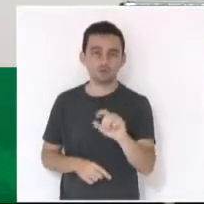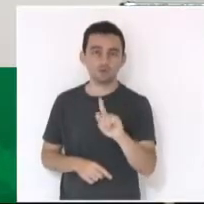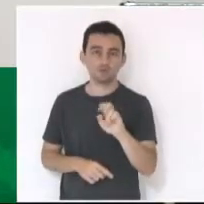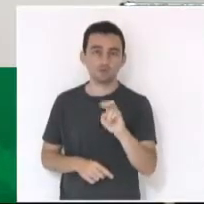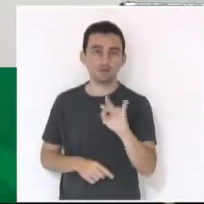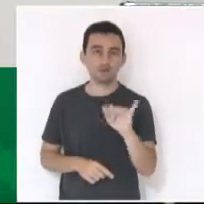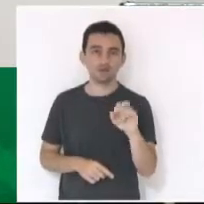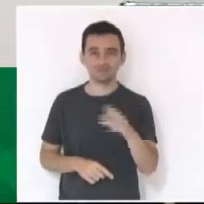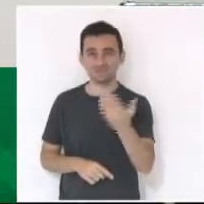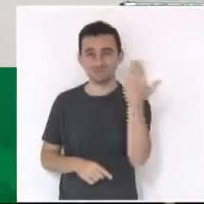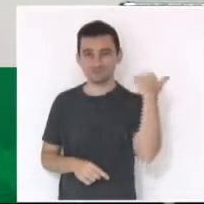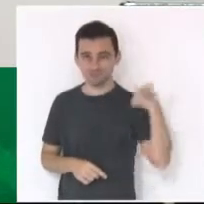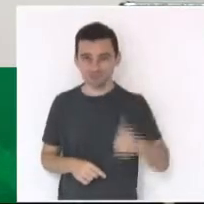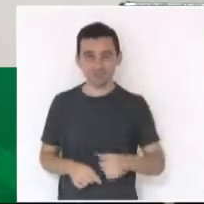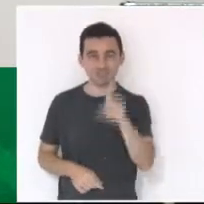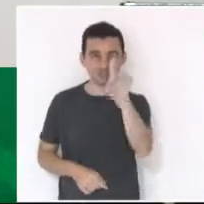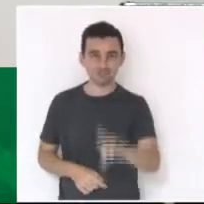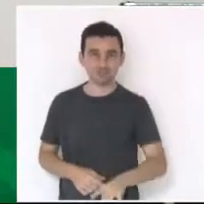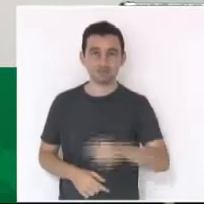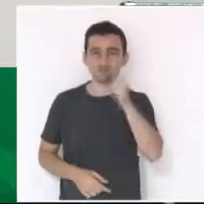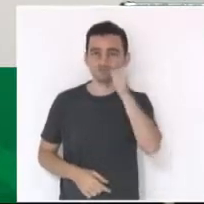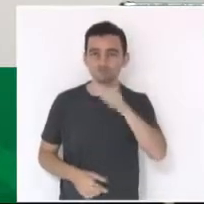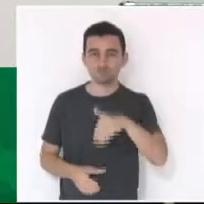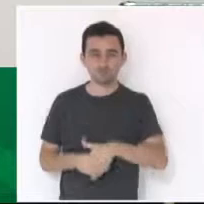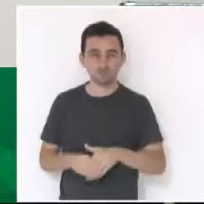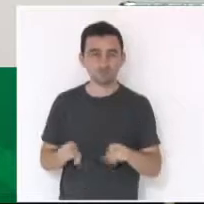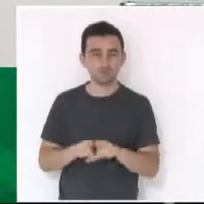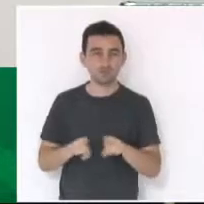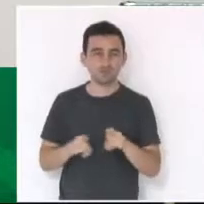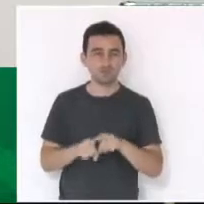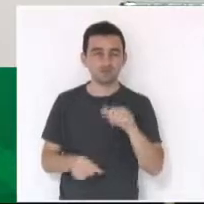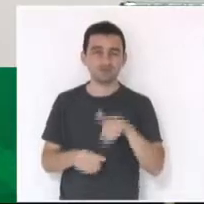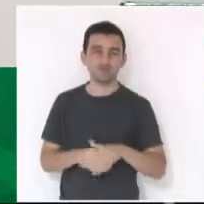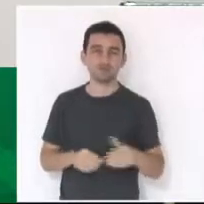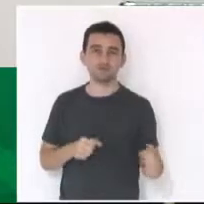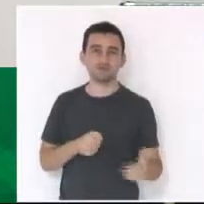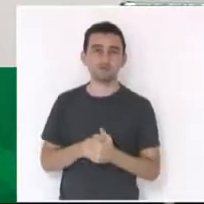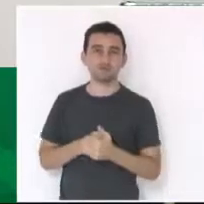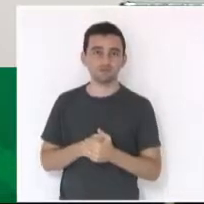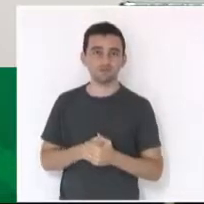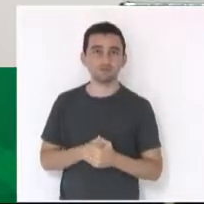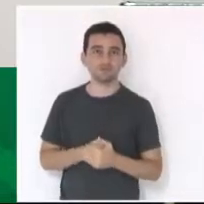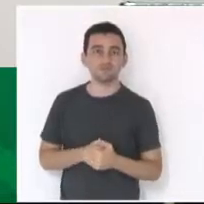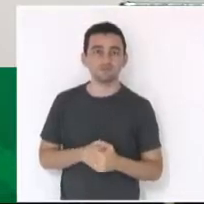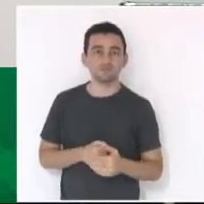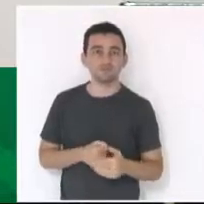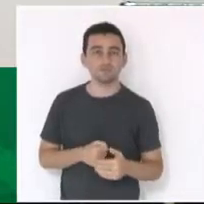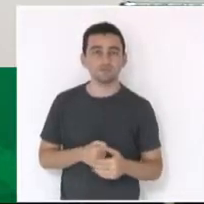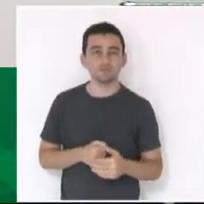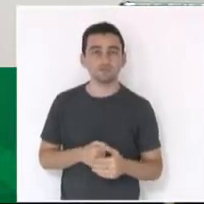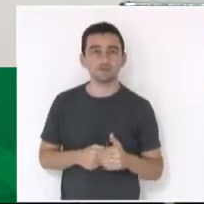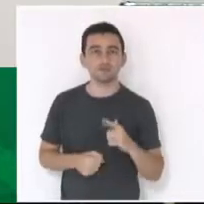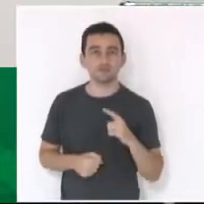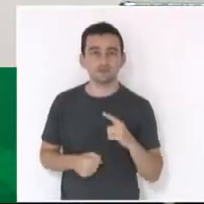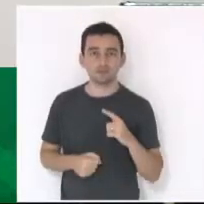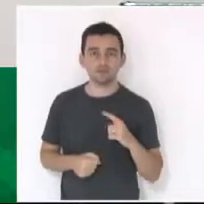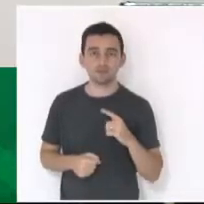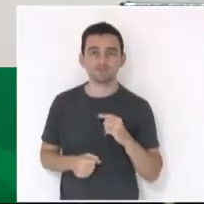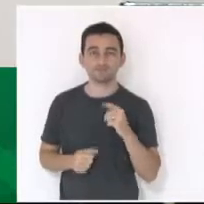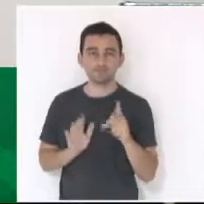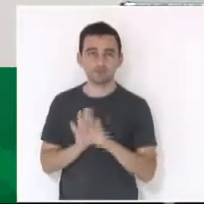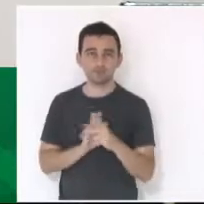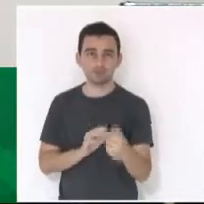do voto feminino e do voto secreto a querida a criação da Siderúrgica Nacional da Petrobras